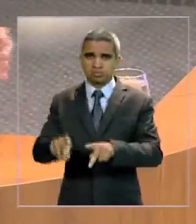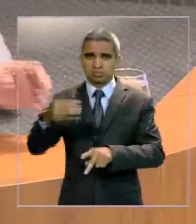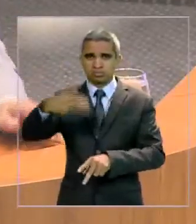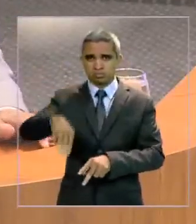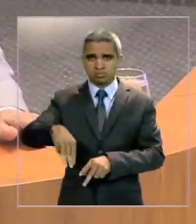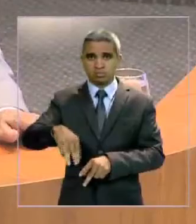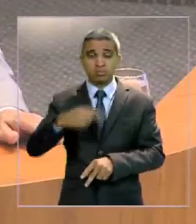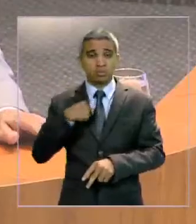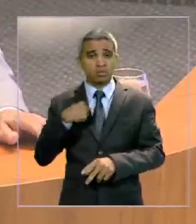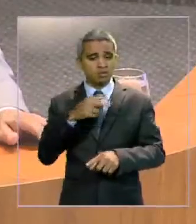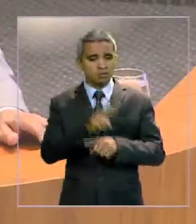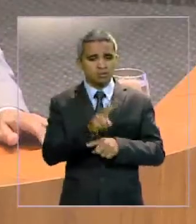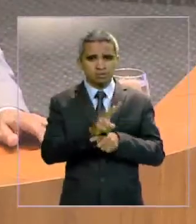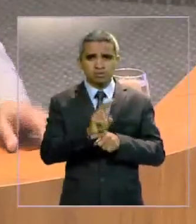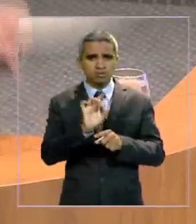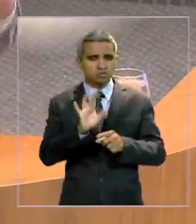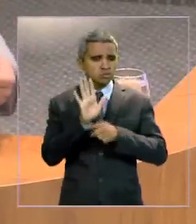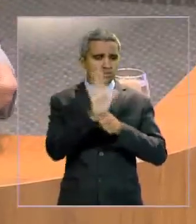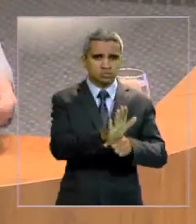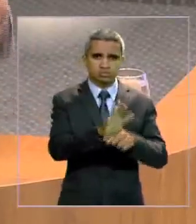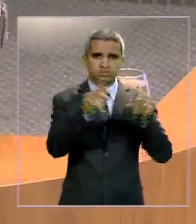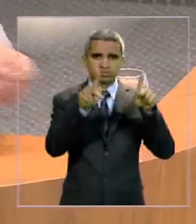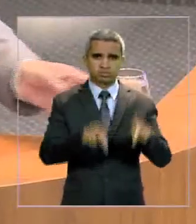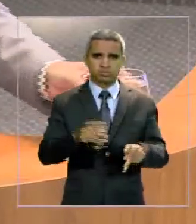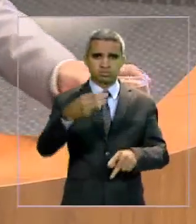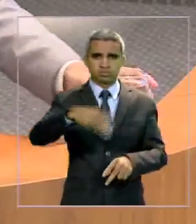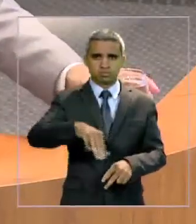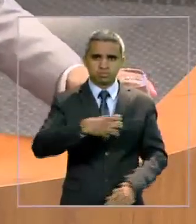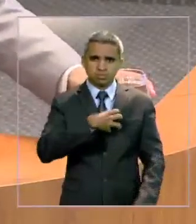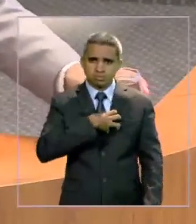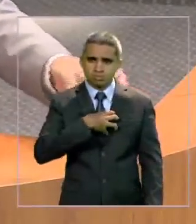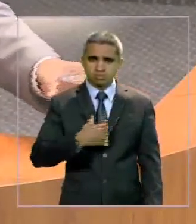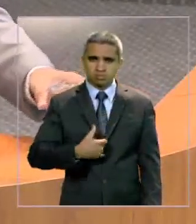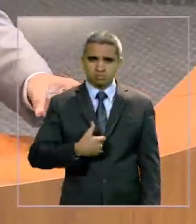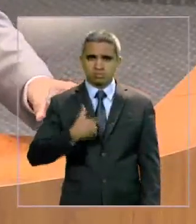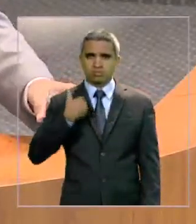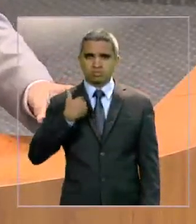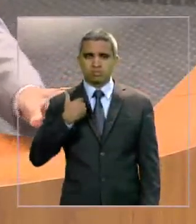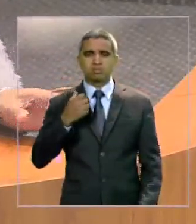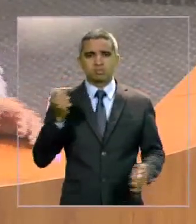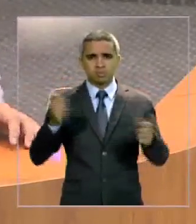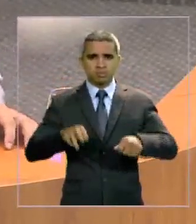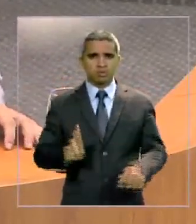para as nossas obrigações. E não estamos fazendo nada mais do que as nossas obrigações.